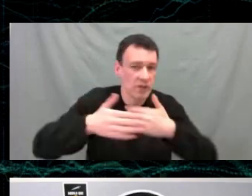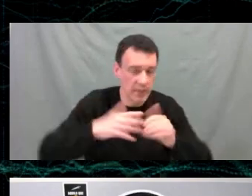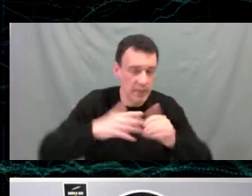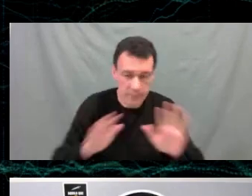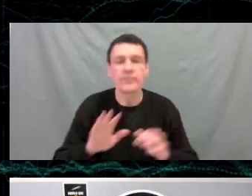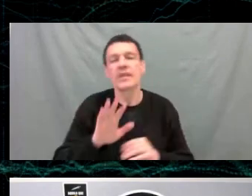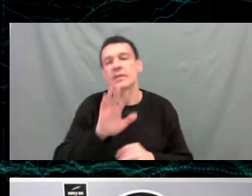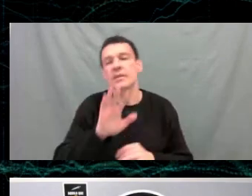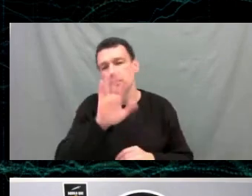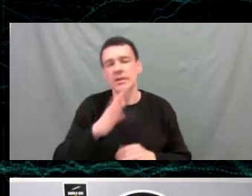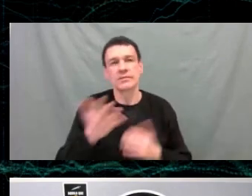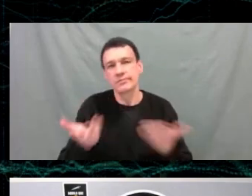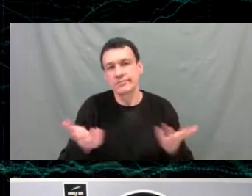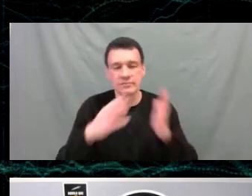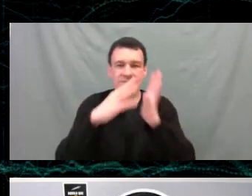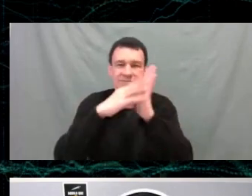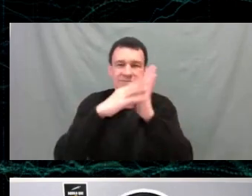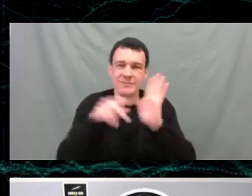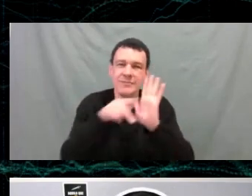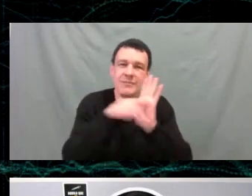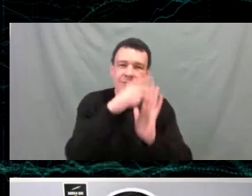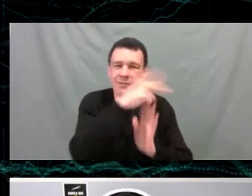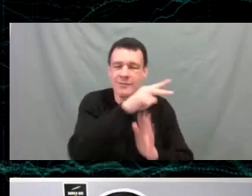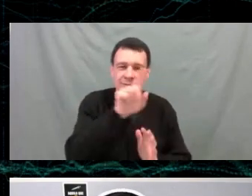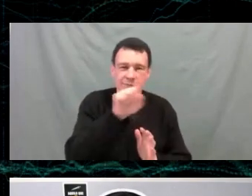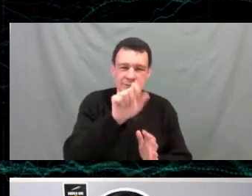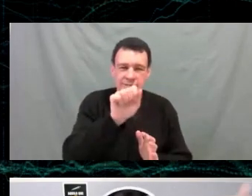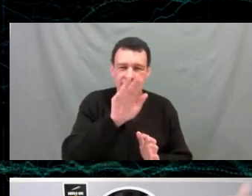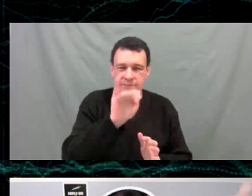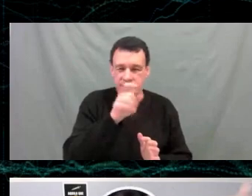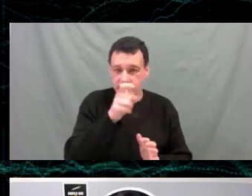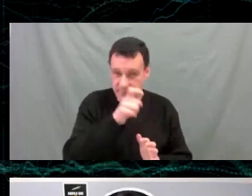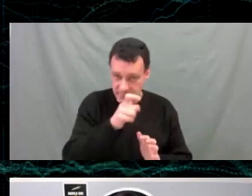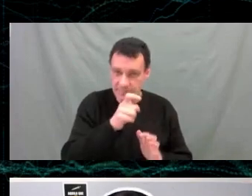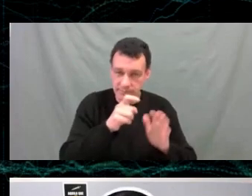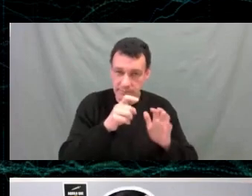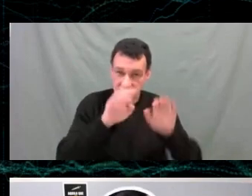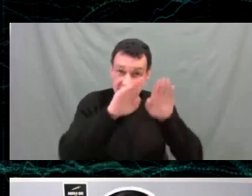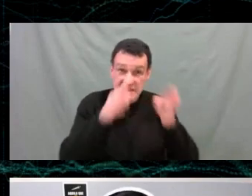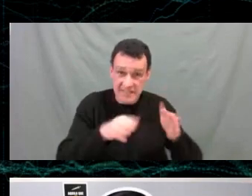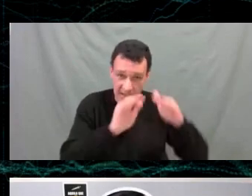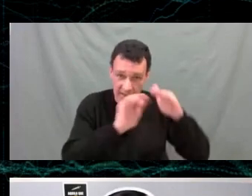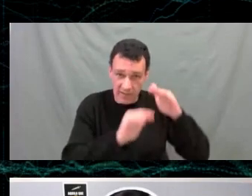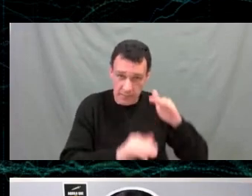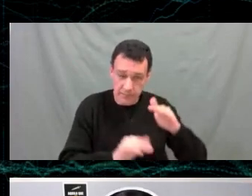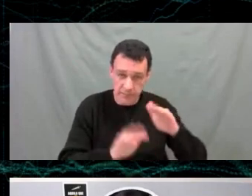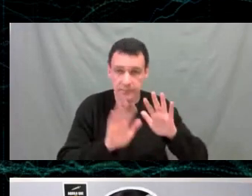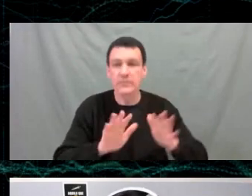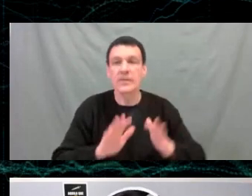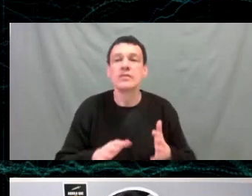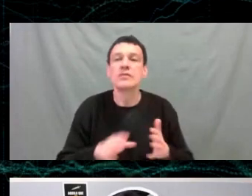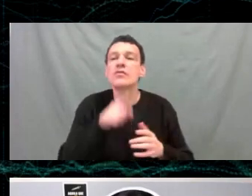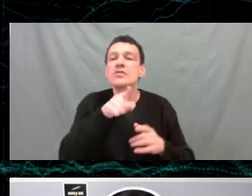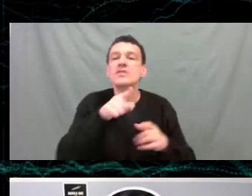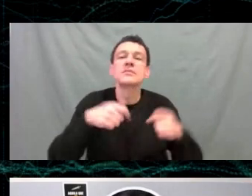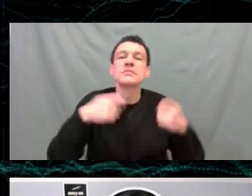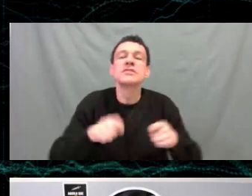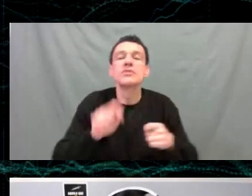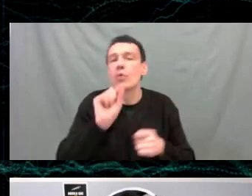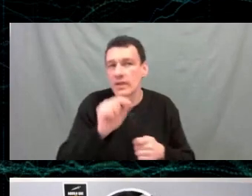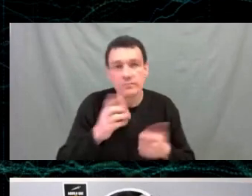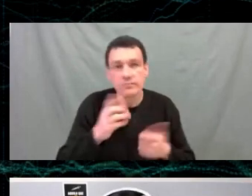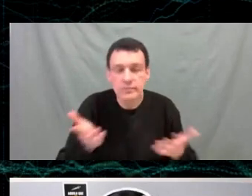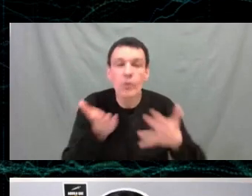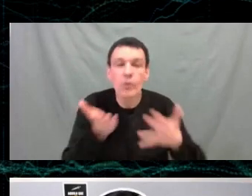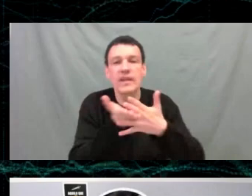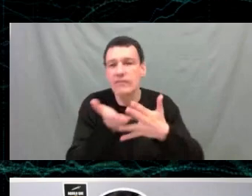Zabbix Observer, eu tenho aqui os itens. Então, eu preciso refinar o quê, por exemplo, aqui nos itens? Meu, o intervalo. Será que eu preciso de